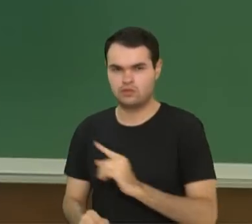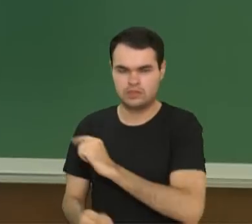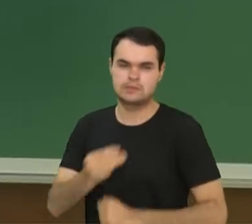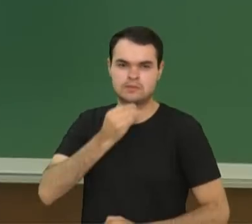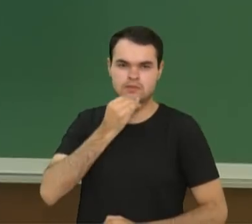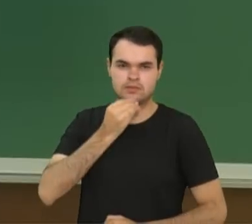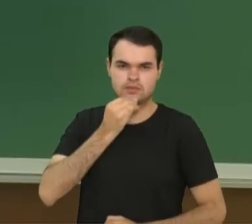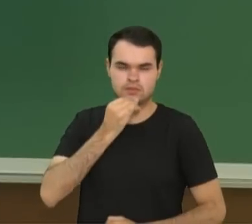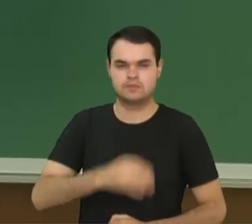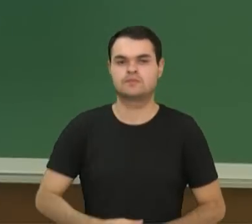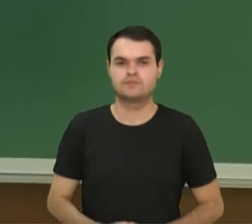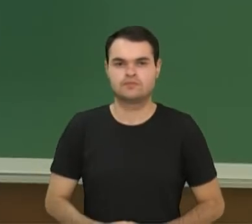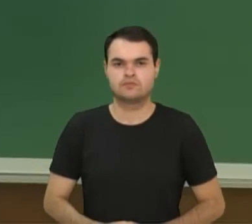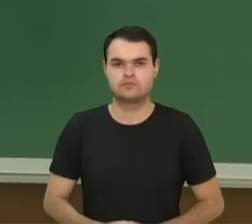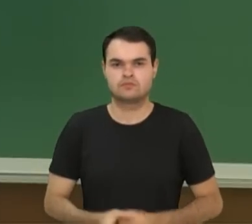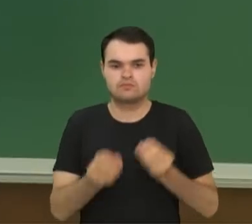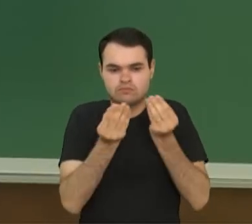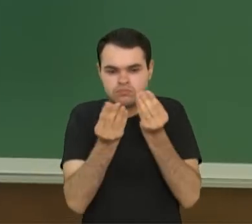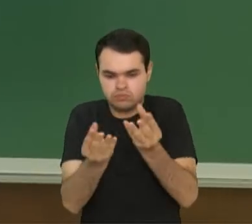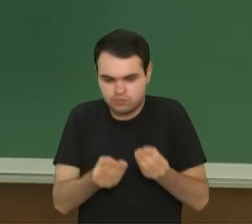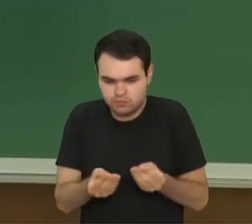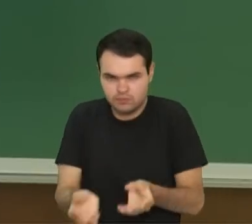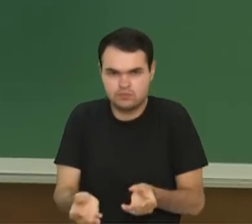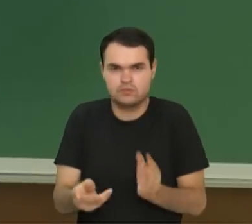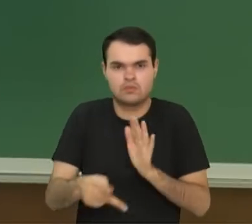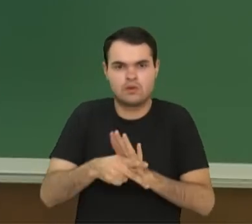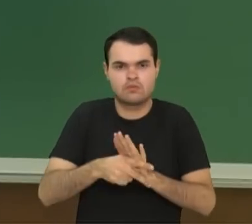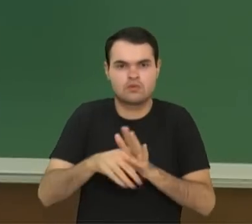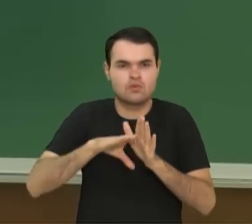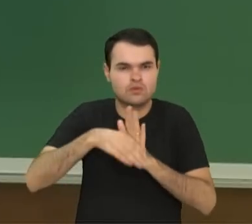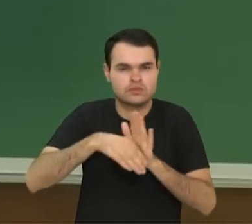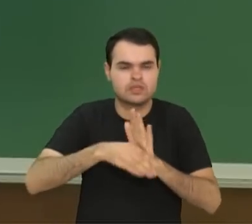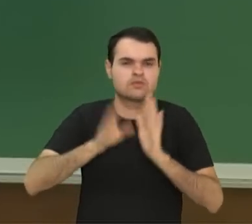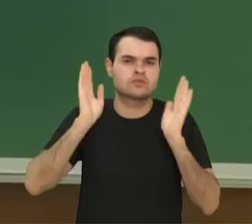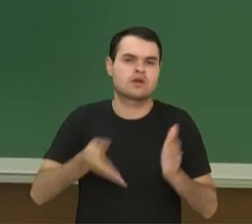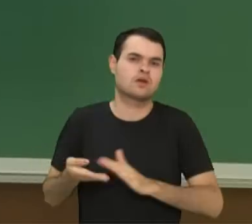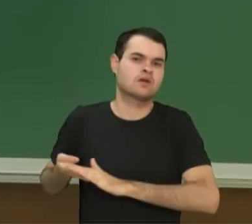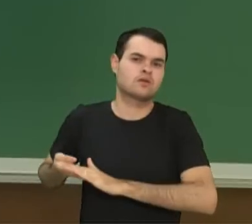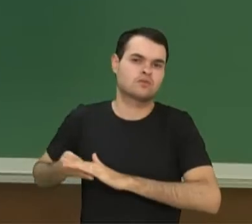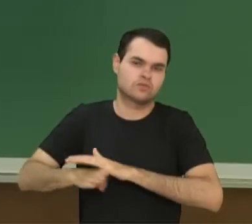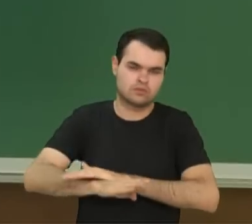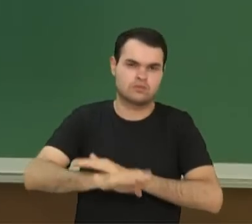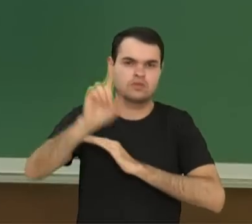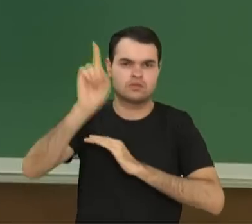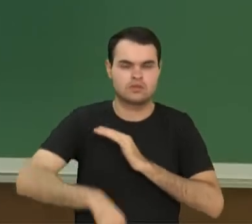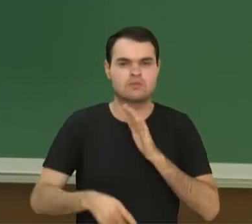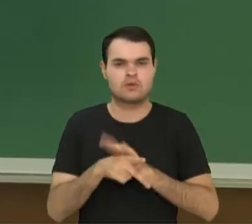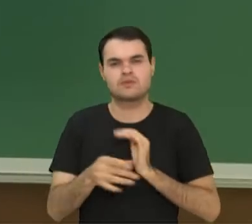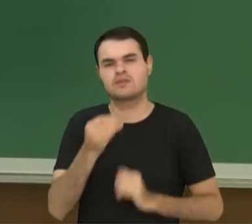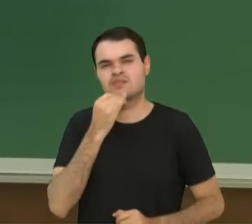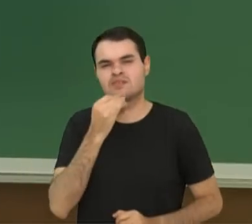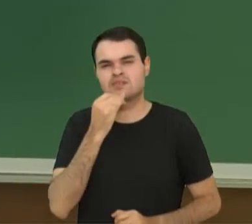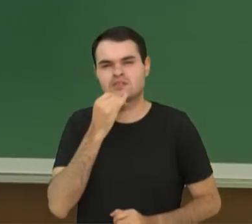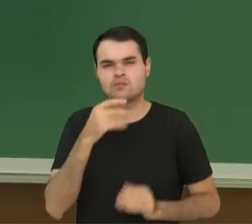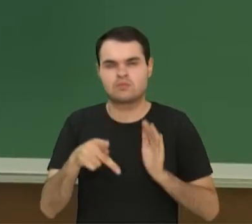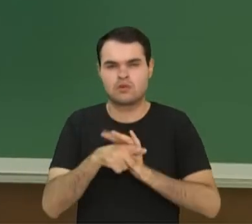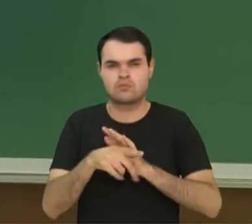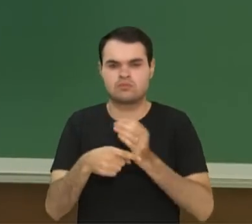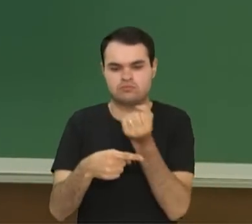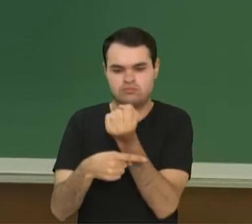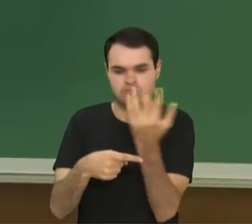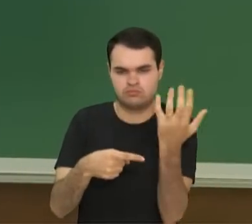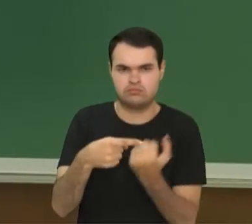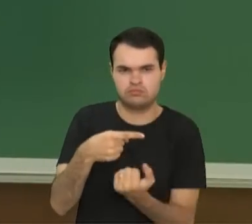exemplo, ó, a distributiva usando aquele conceito que a gente está mais acostumado, que é o exemplo fracionário.